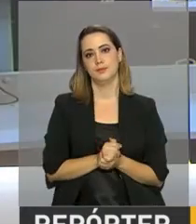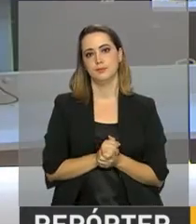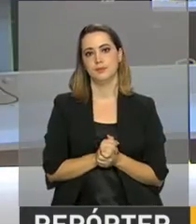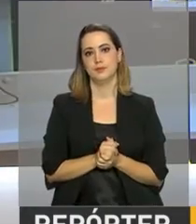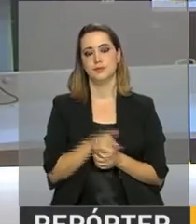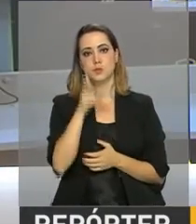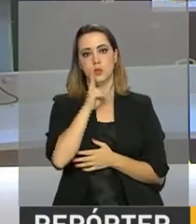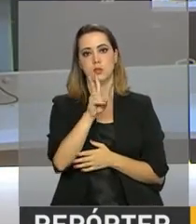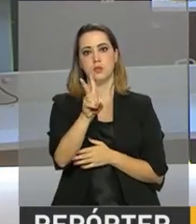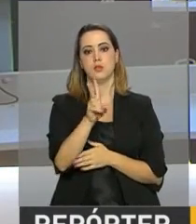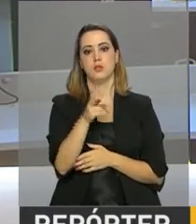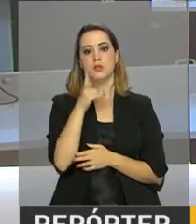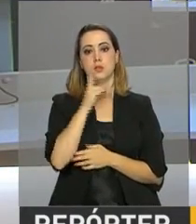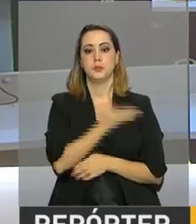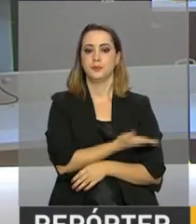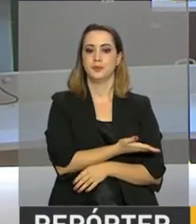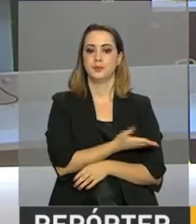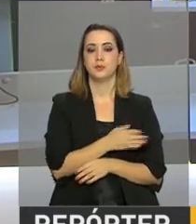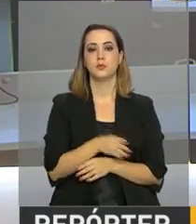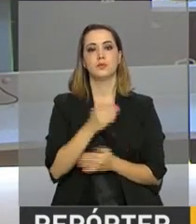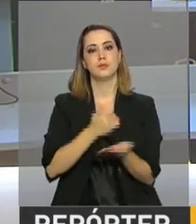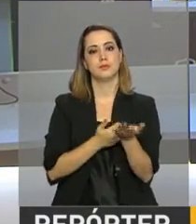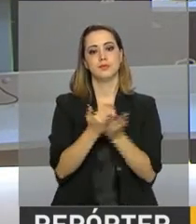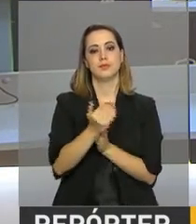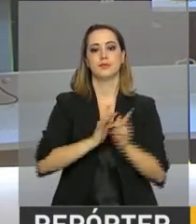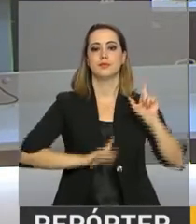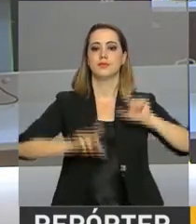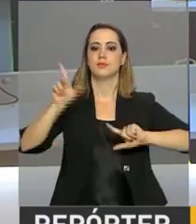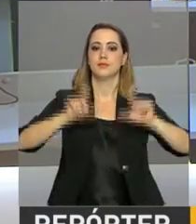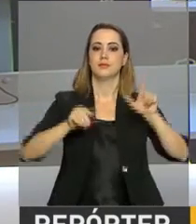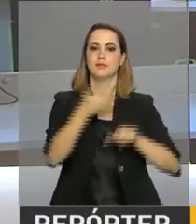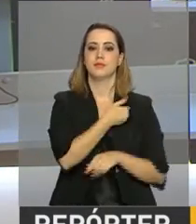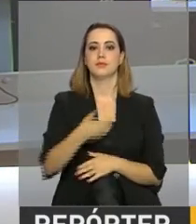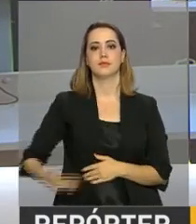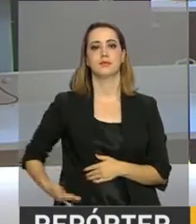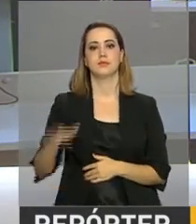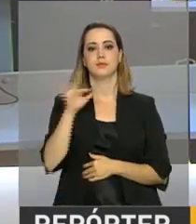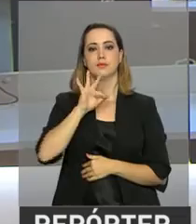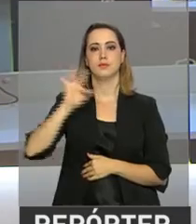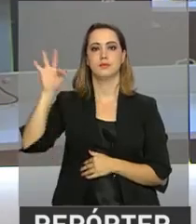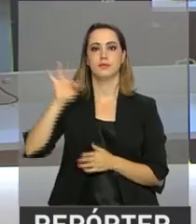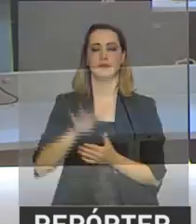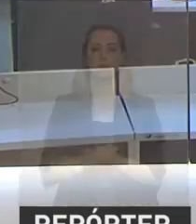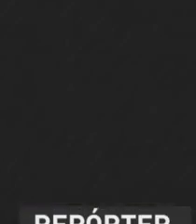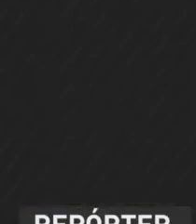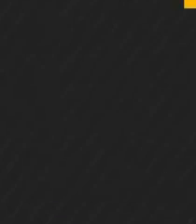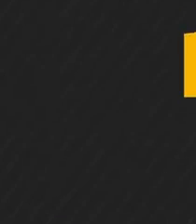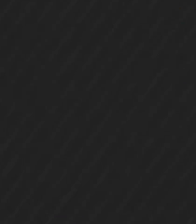sociais. Você viu os endereços aqui. Continue com a gente na NBR, TV do Governo Federal.